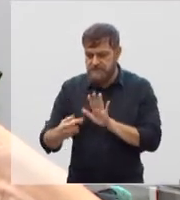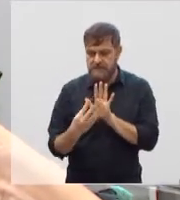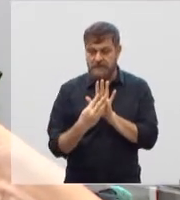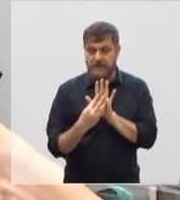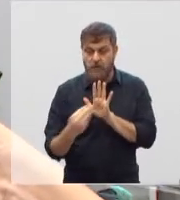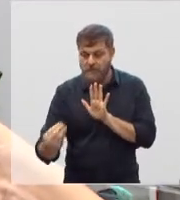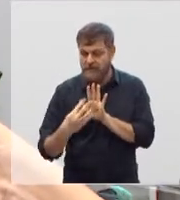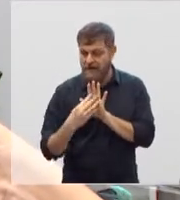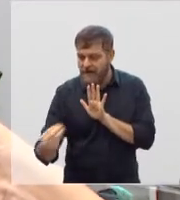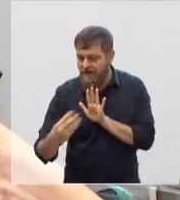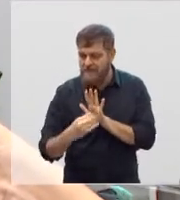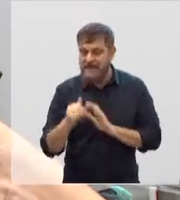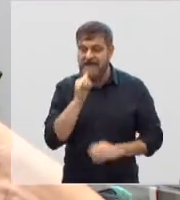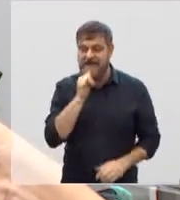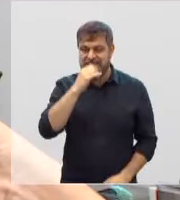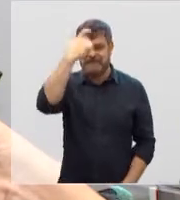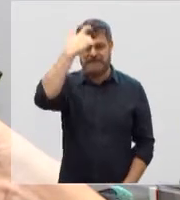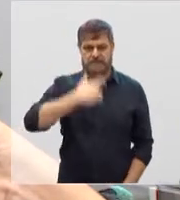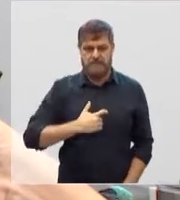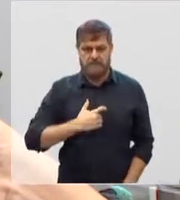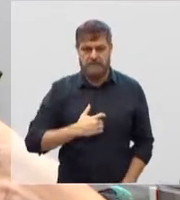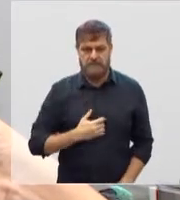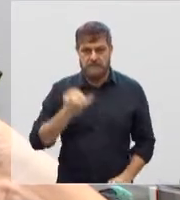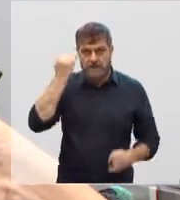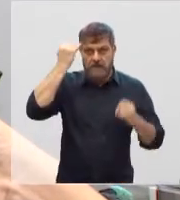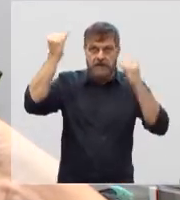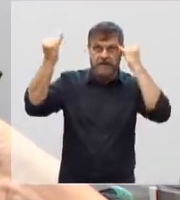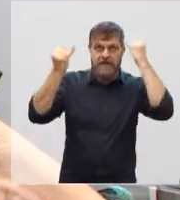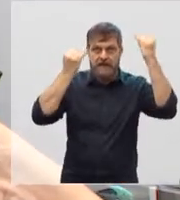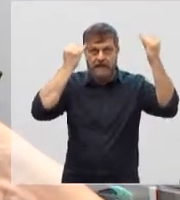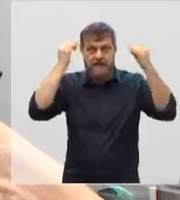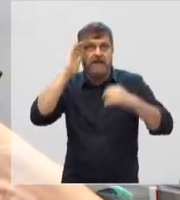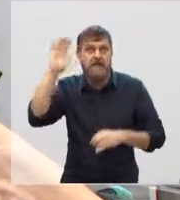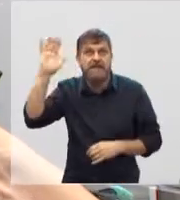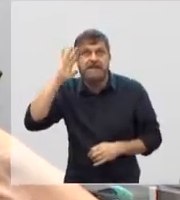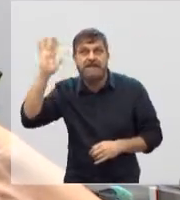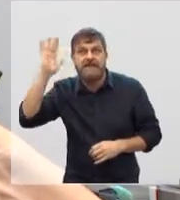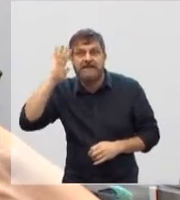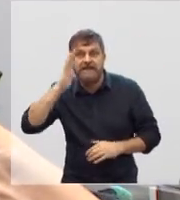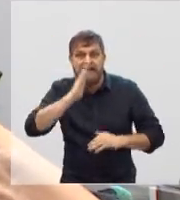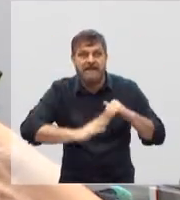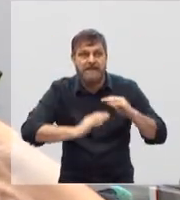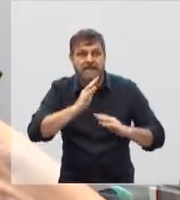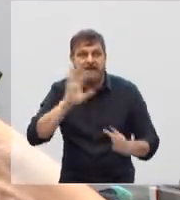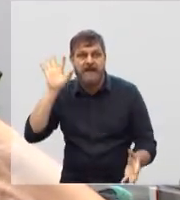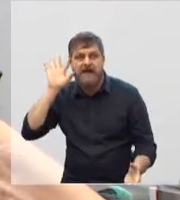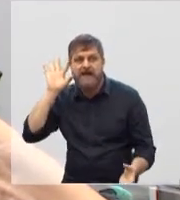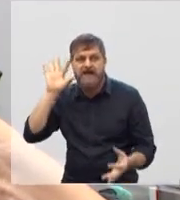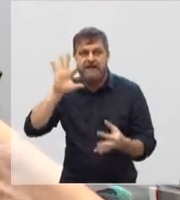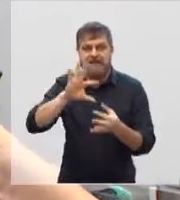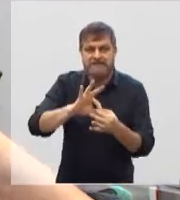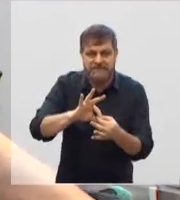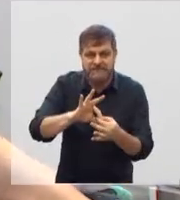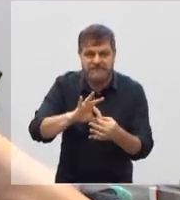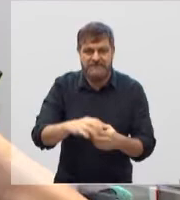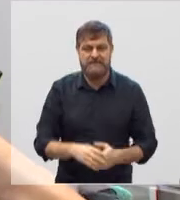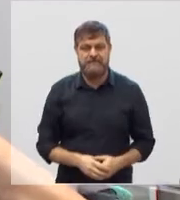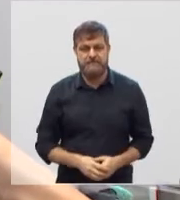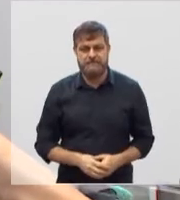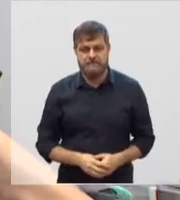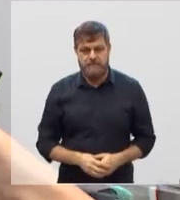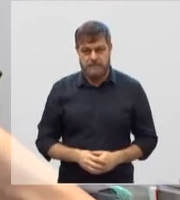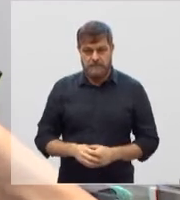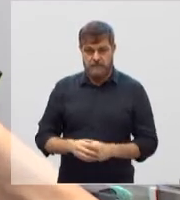estou te dando exemplo. Eu não está apenas no campo de ideias. Eu estou materializando a ideia.